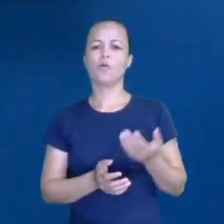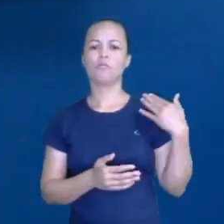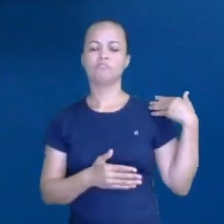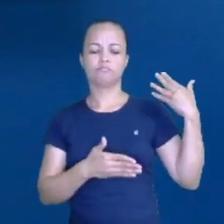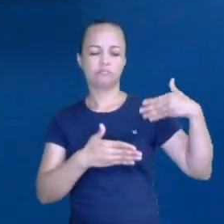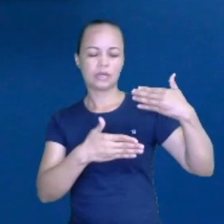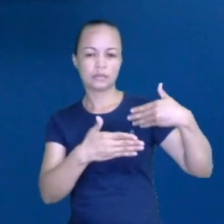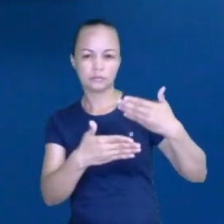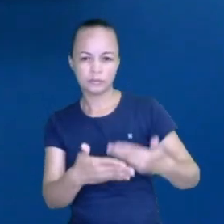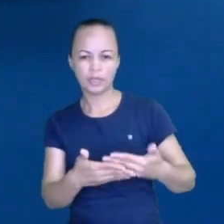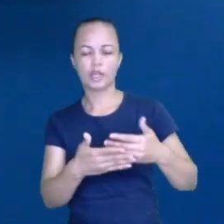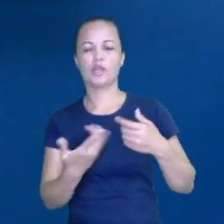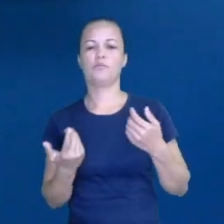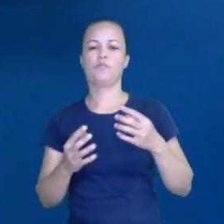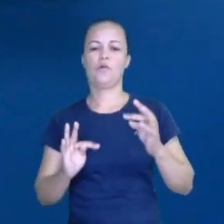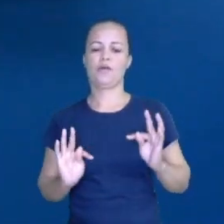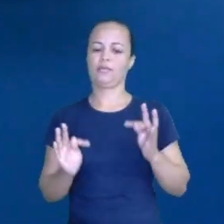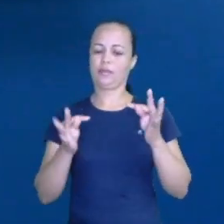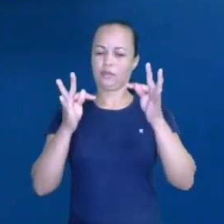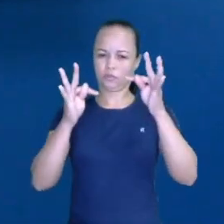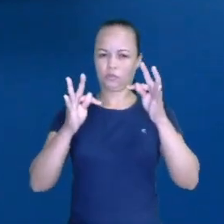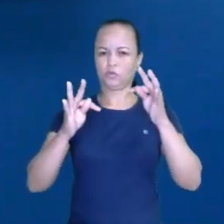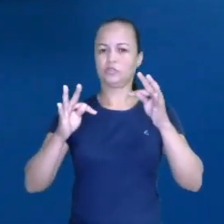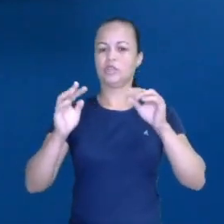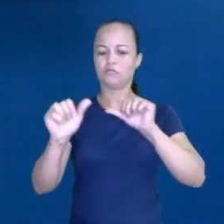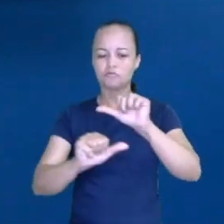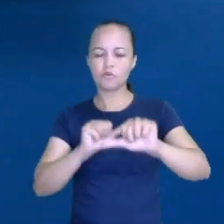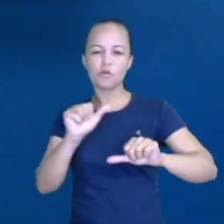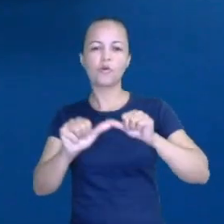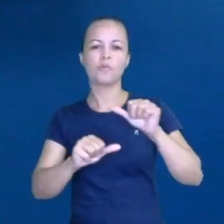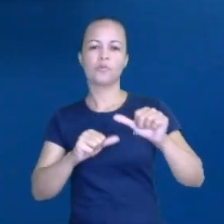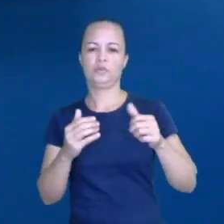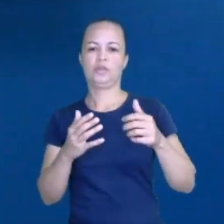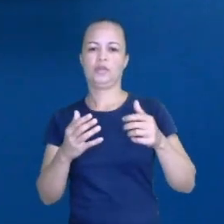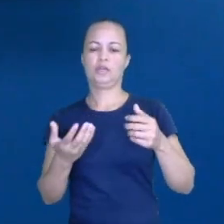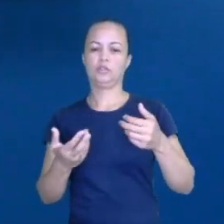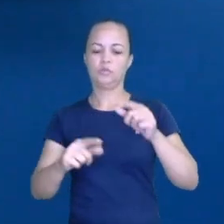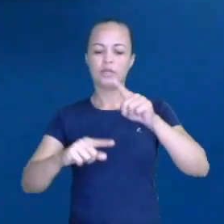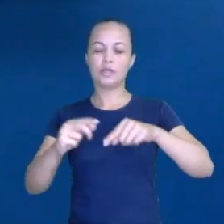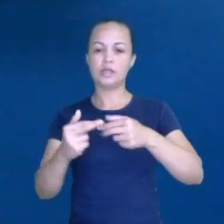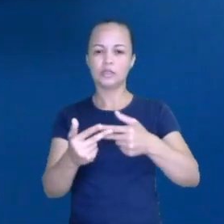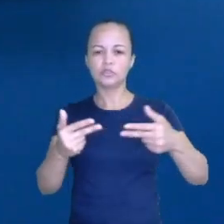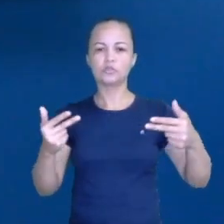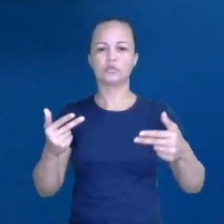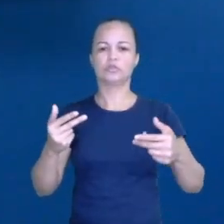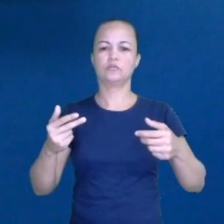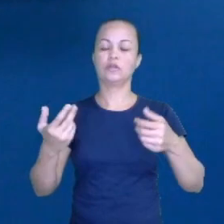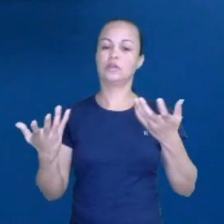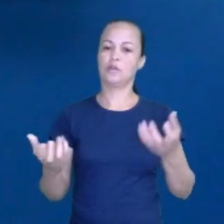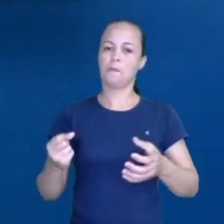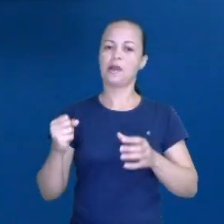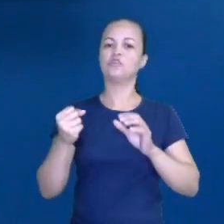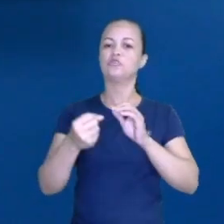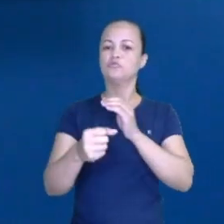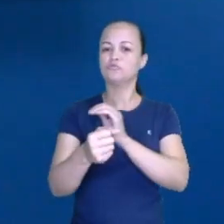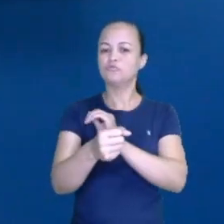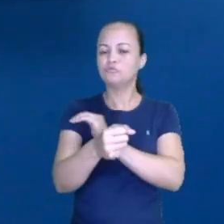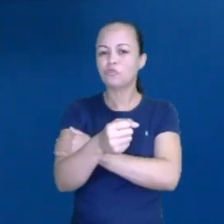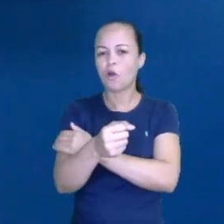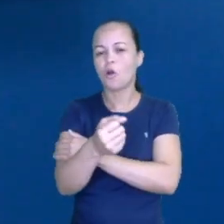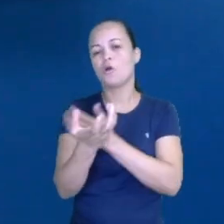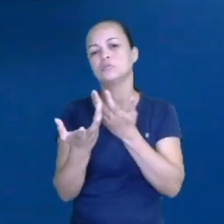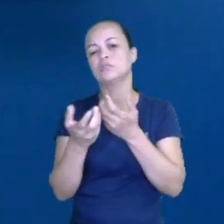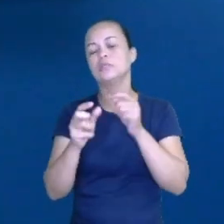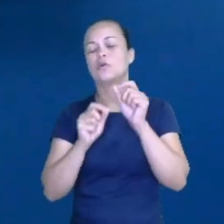aumentando, os recursos materiais foram se modernizando para tornar casas mais fortes. Fortes em relação ao